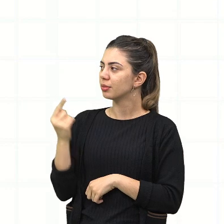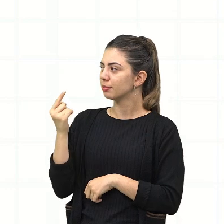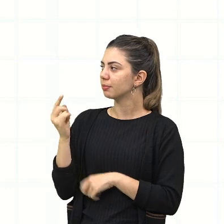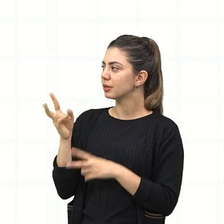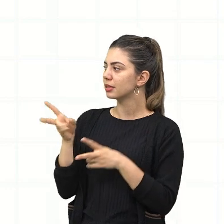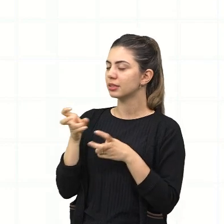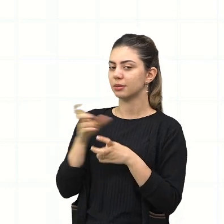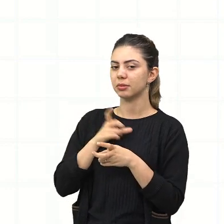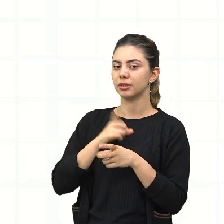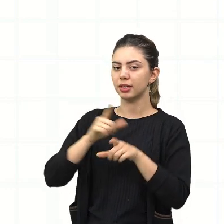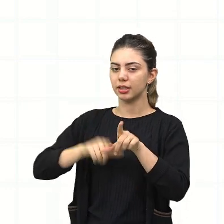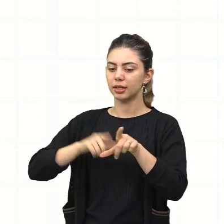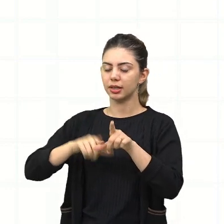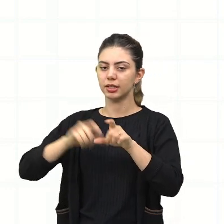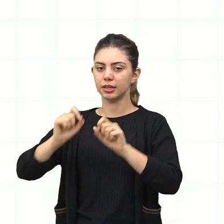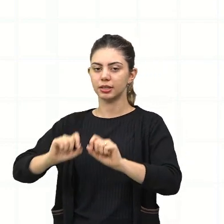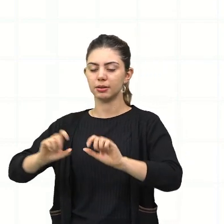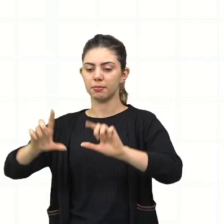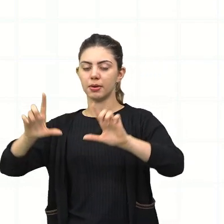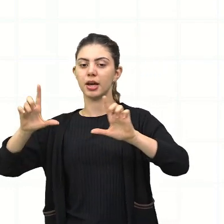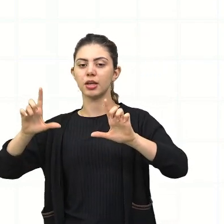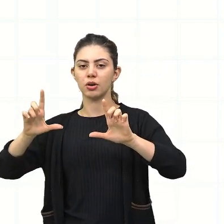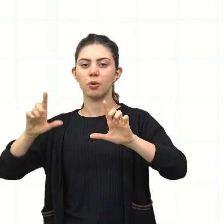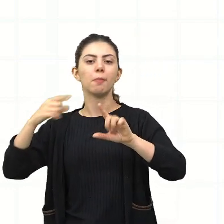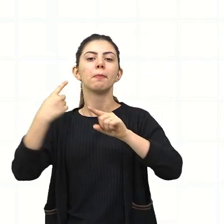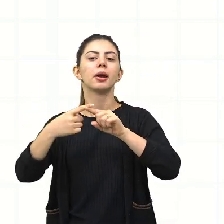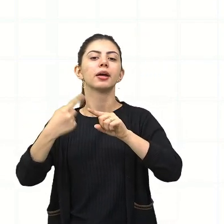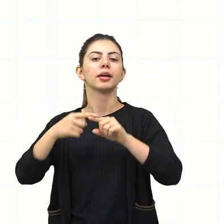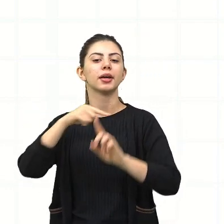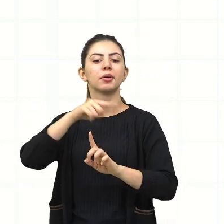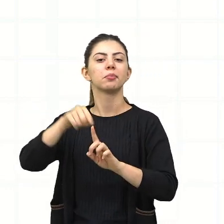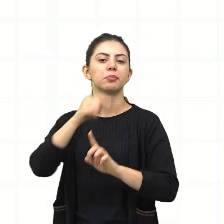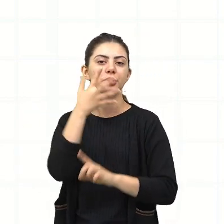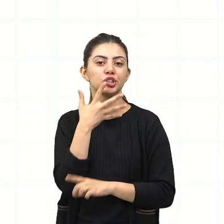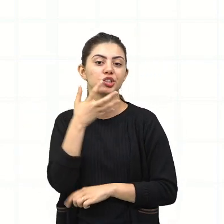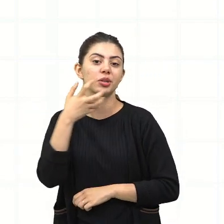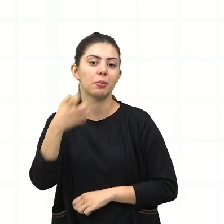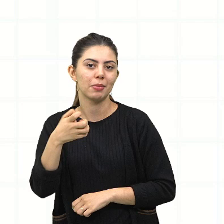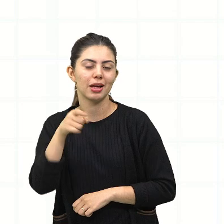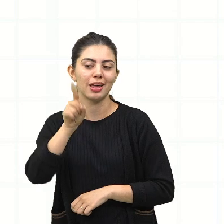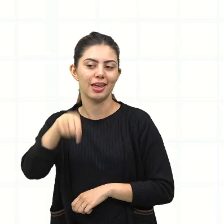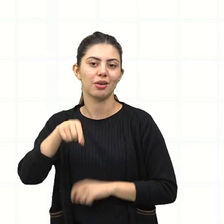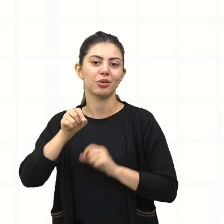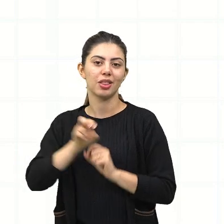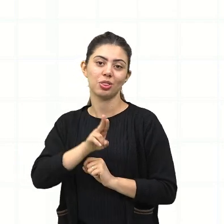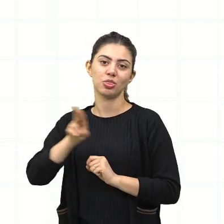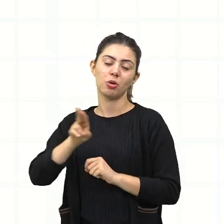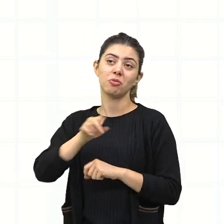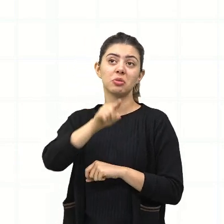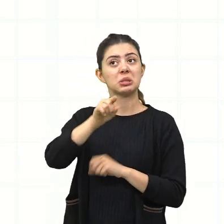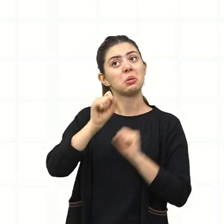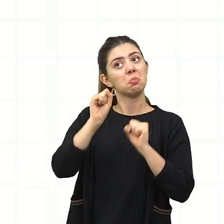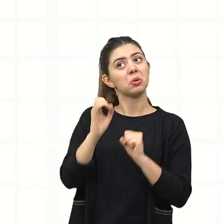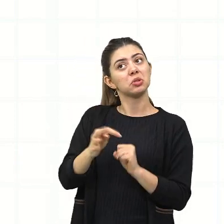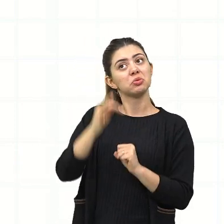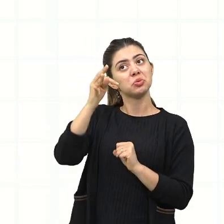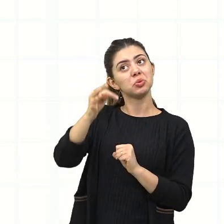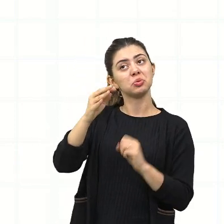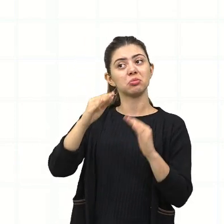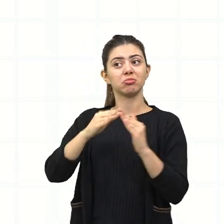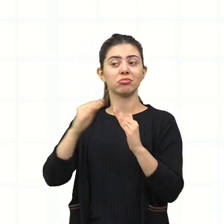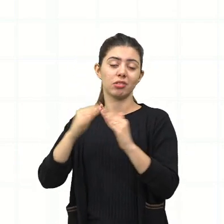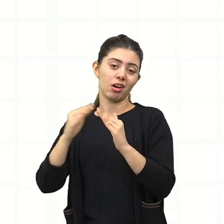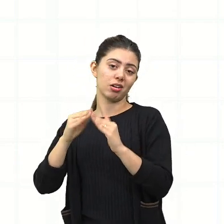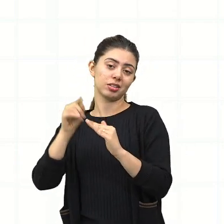destacada, para logo de cara chamar a sua atenção sobre o nome daquele lugar que você pode morar, se comprar. Você tem